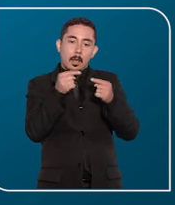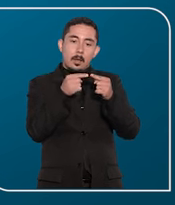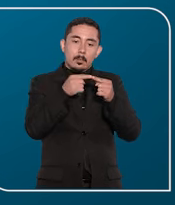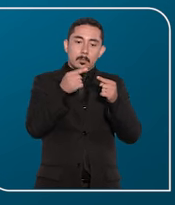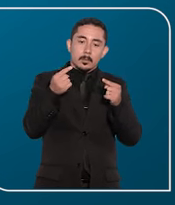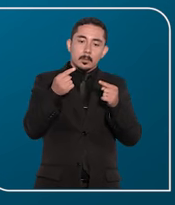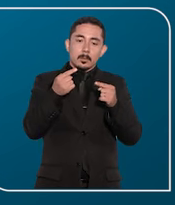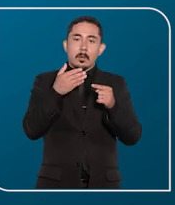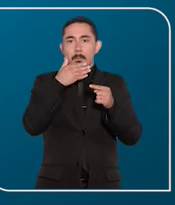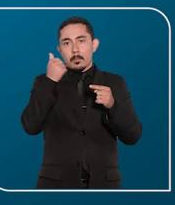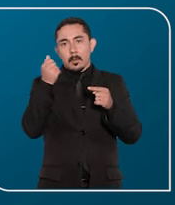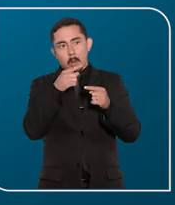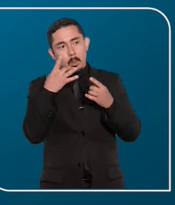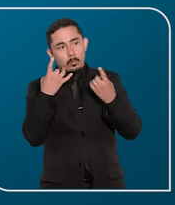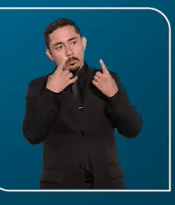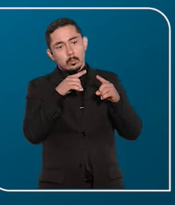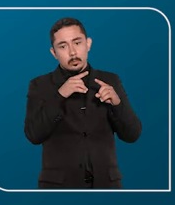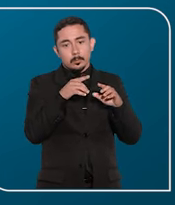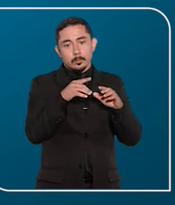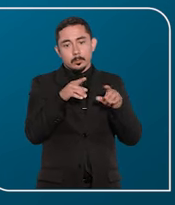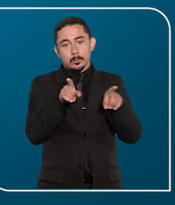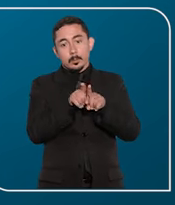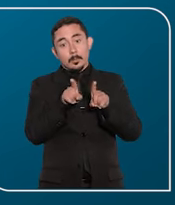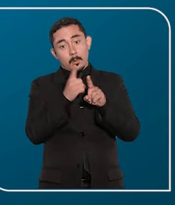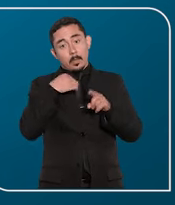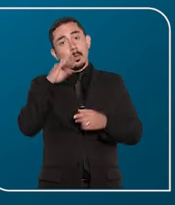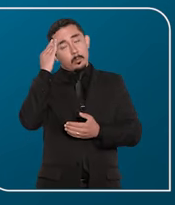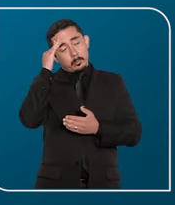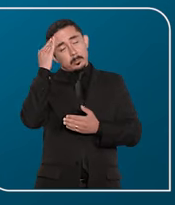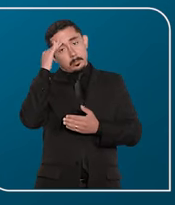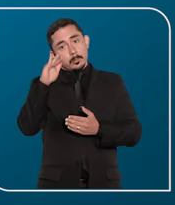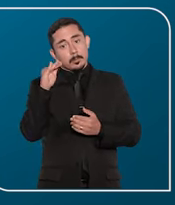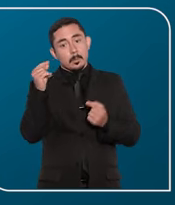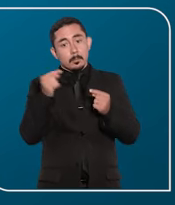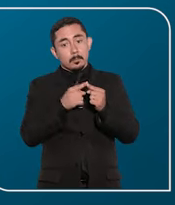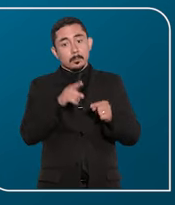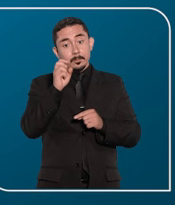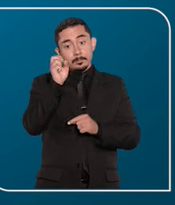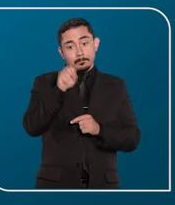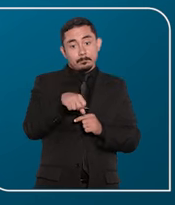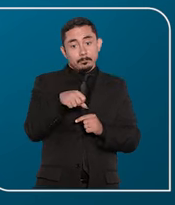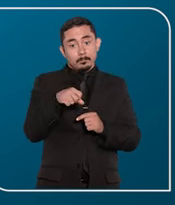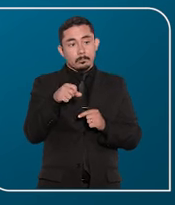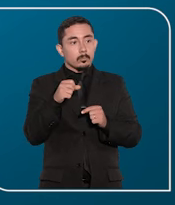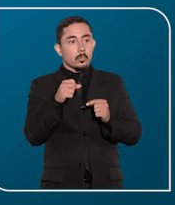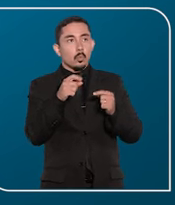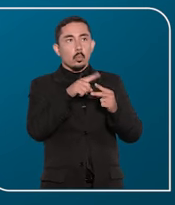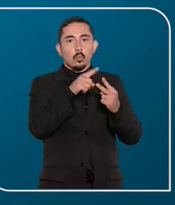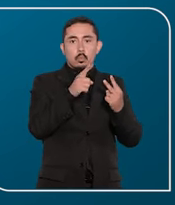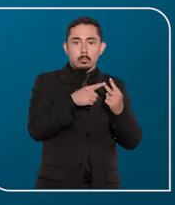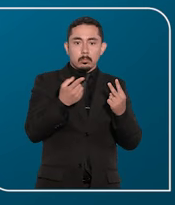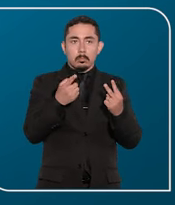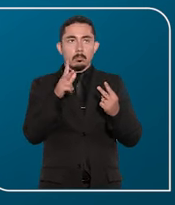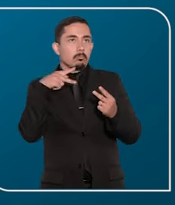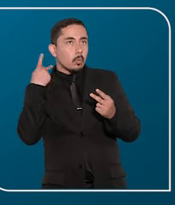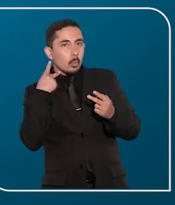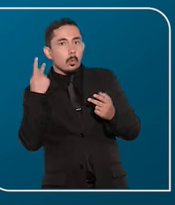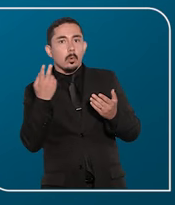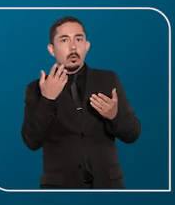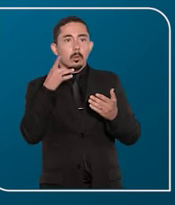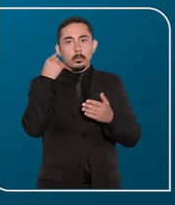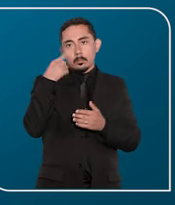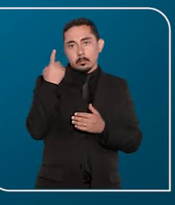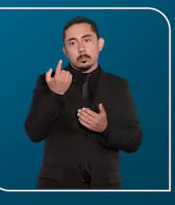à acusação, e que efetivamente eu entendo que é assim, né? Me parece que ambos, seja o procurador, né, o